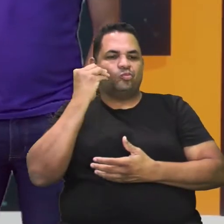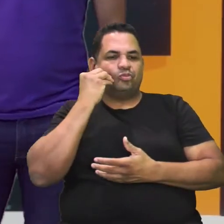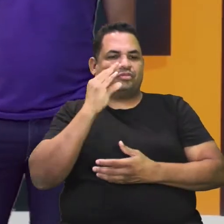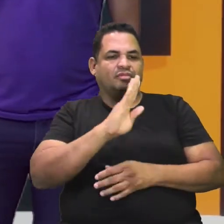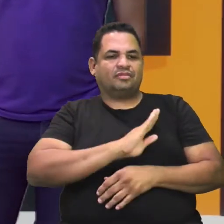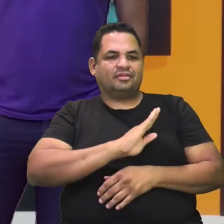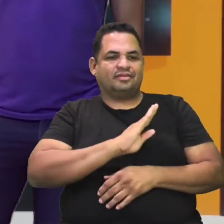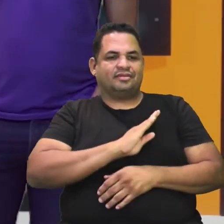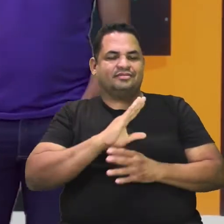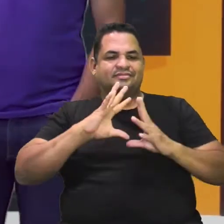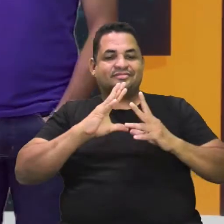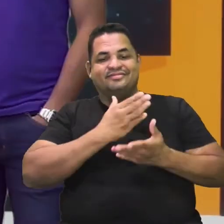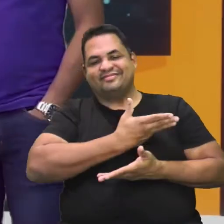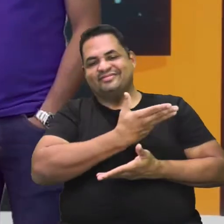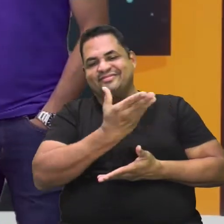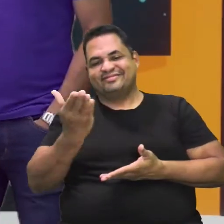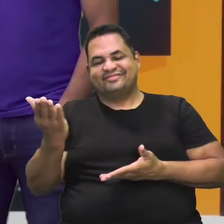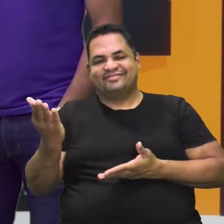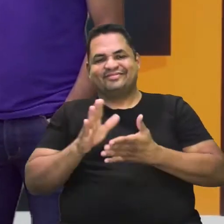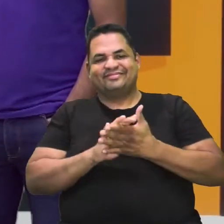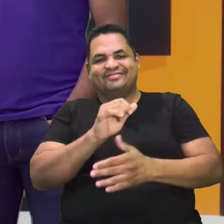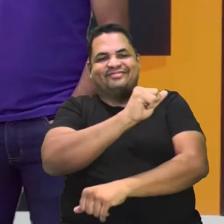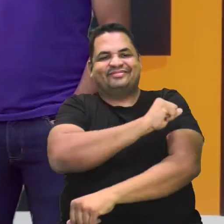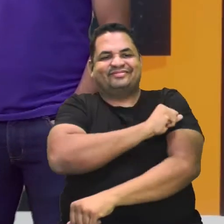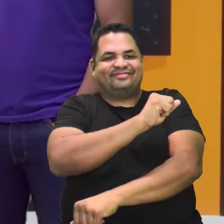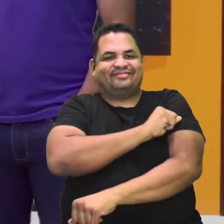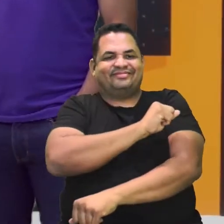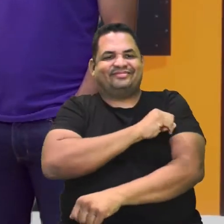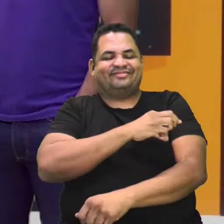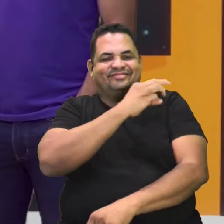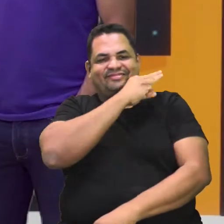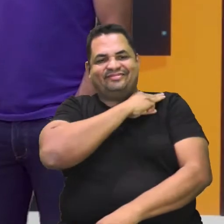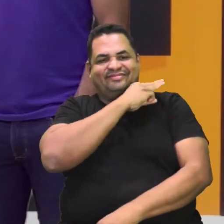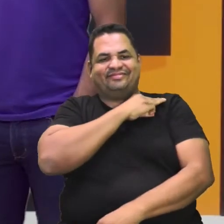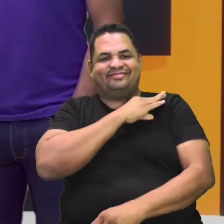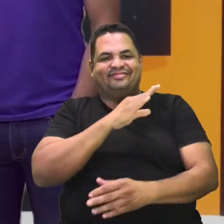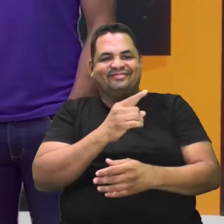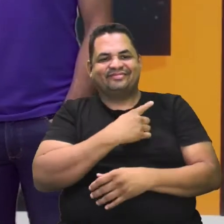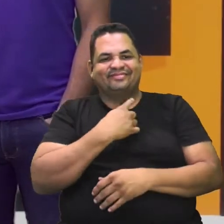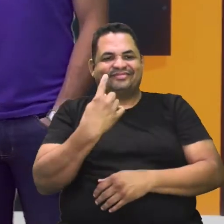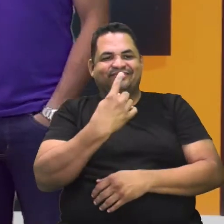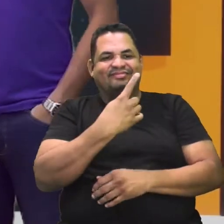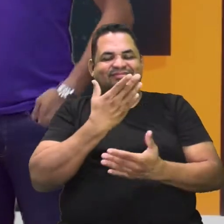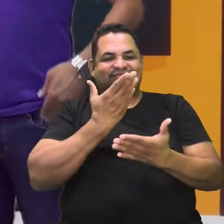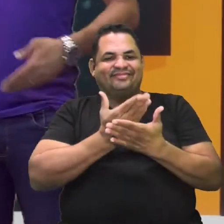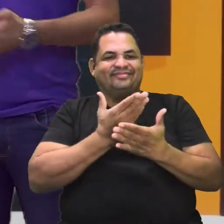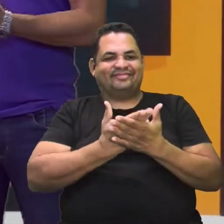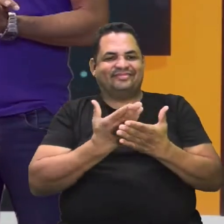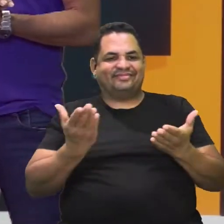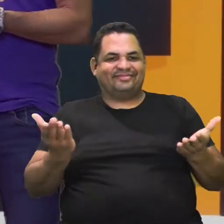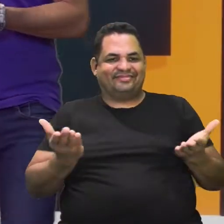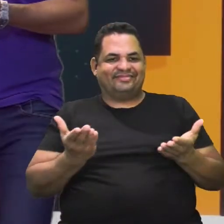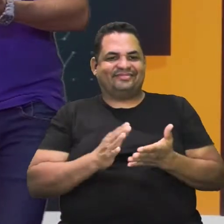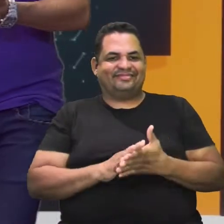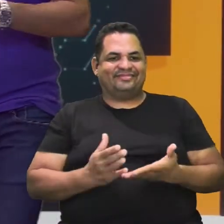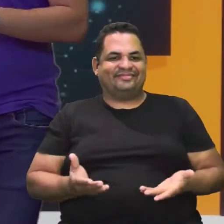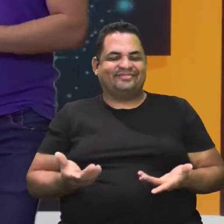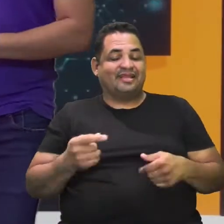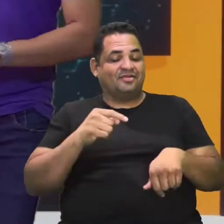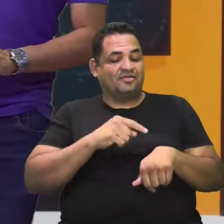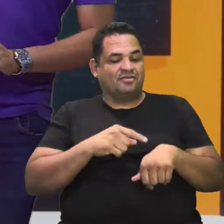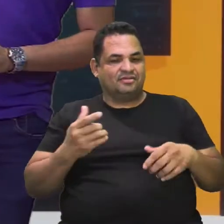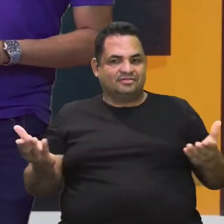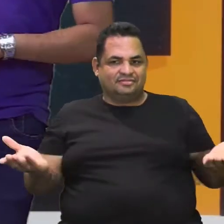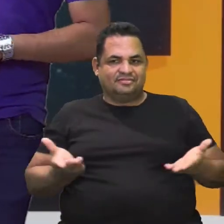beijão no coração de todos os alunos, em especial os do terceirão, que é os nossos nossos alunos aqui, né, em pauta